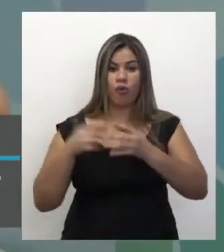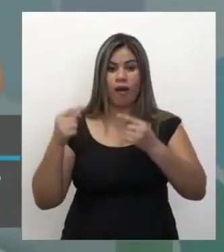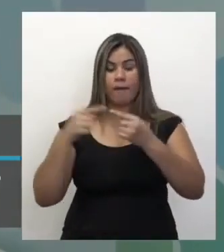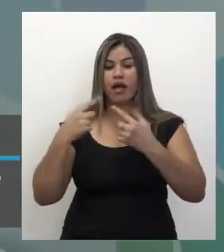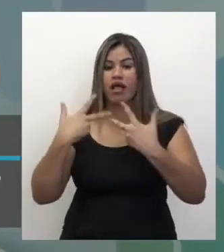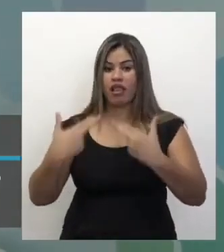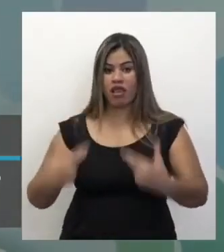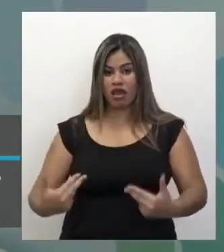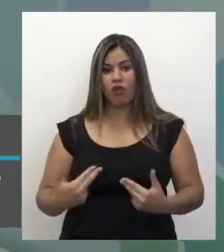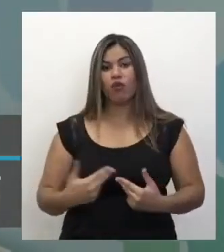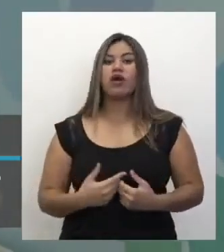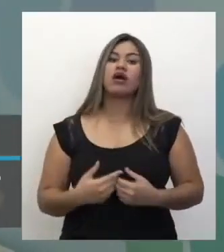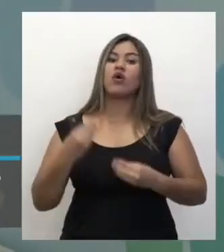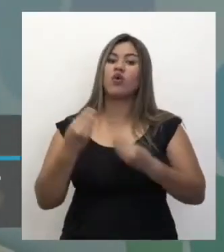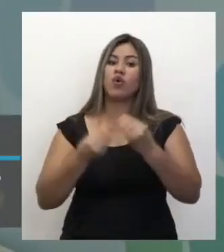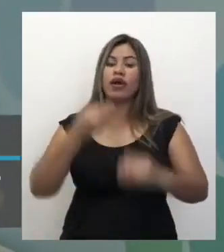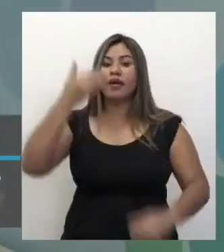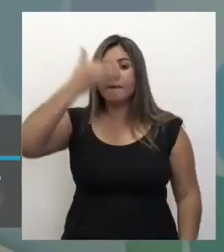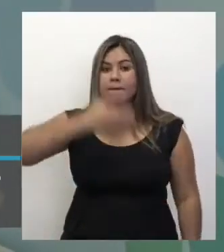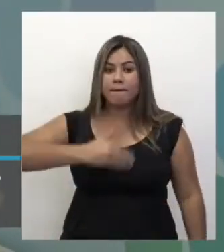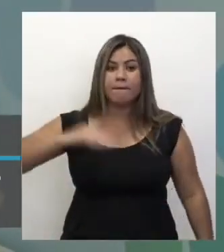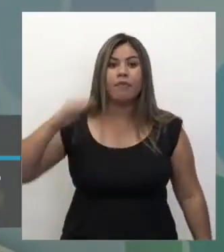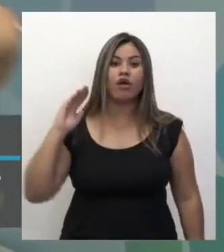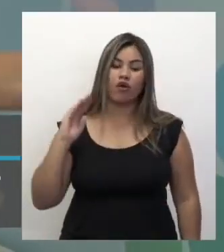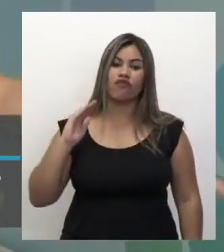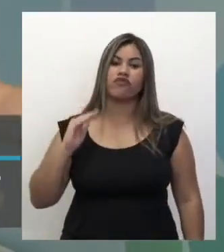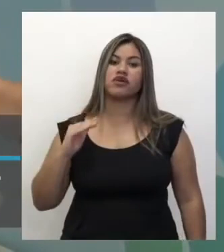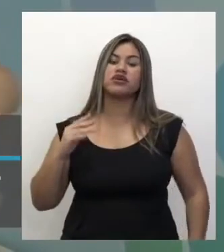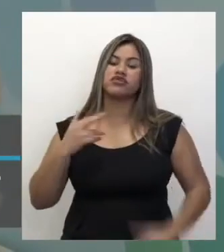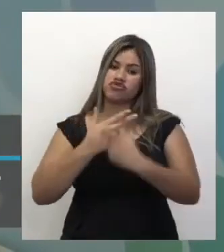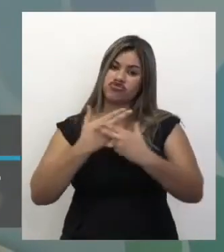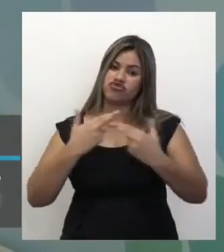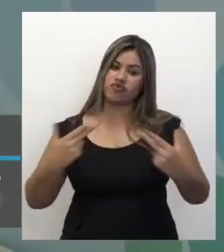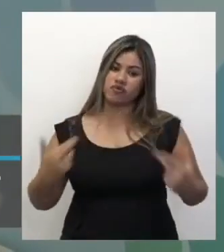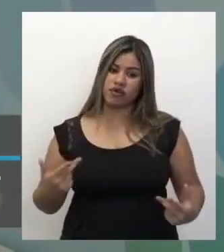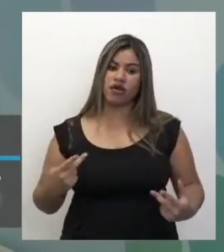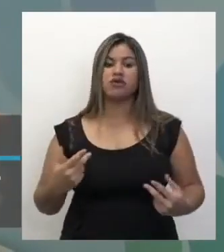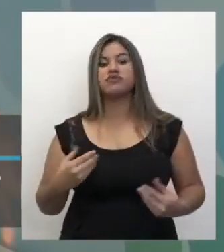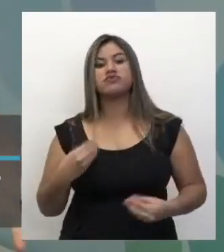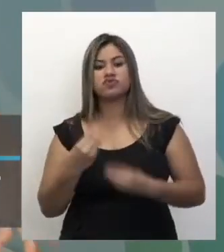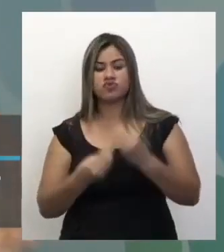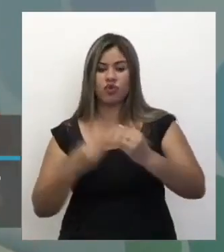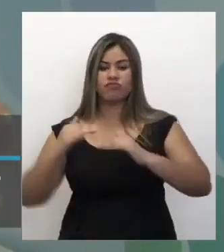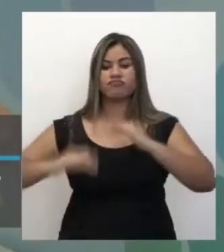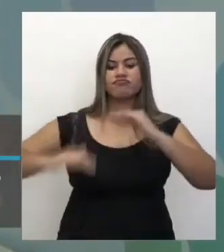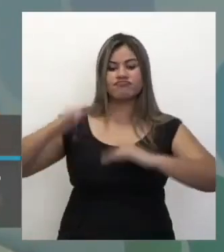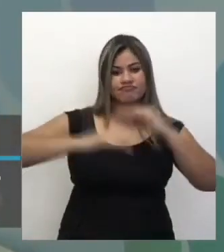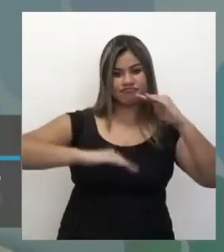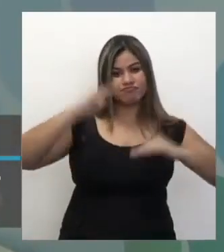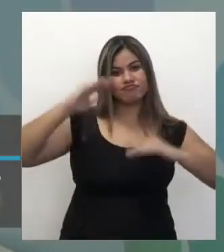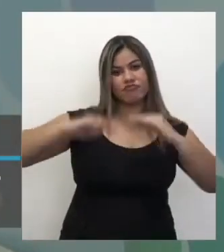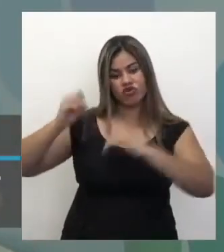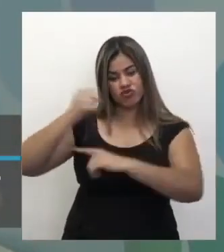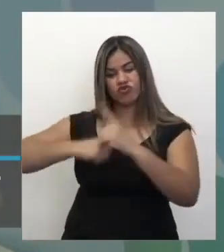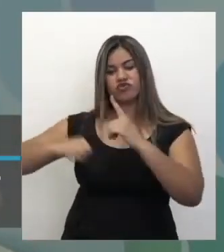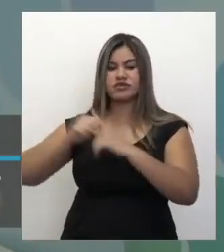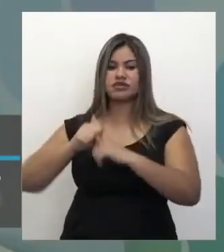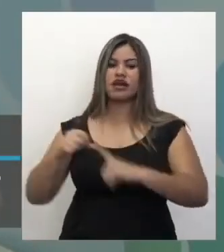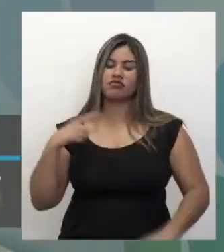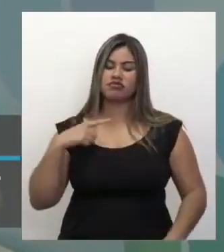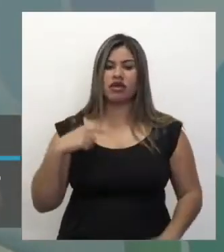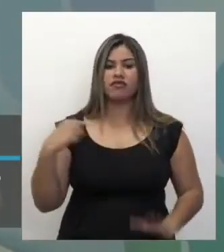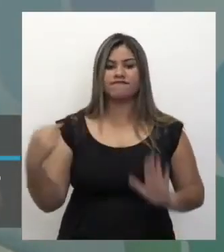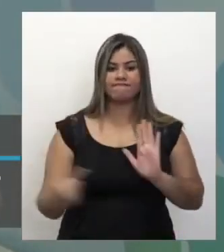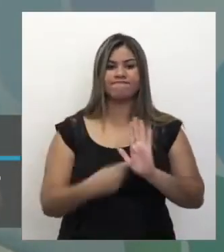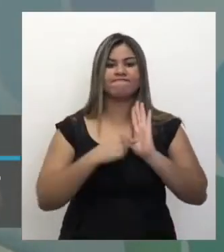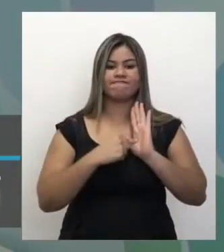da língua, o que evidencia várias coisas, uma delas, as desigualdades sociais, as quais ela bem